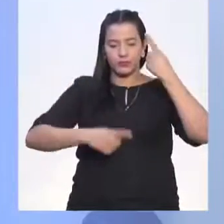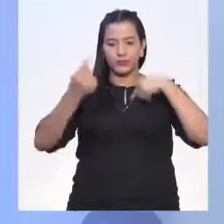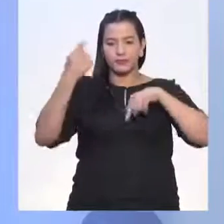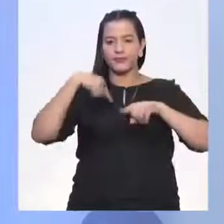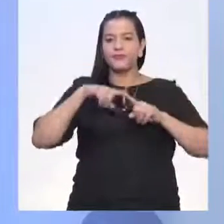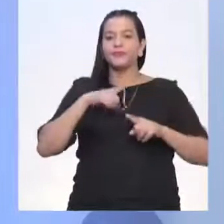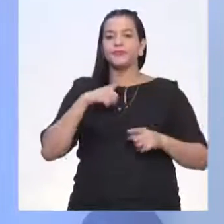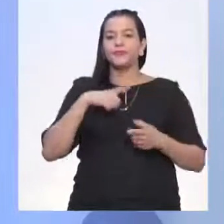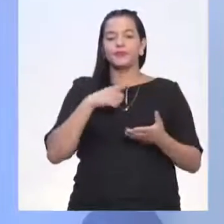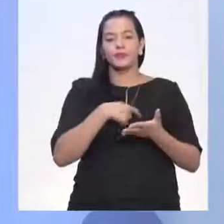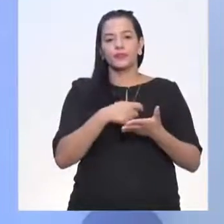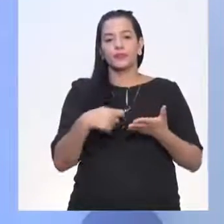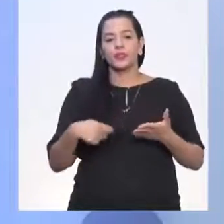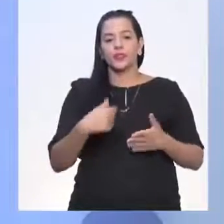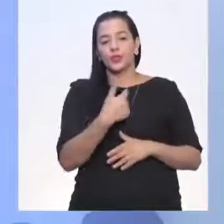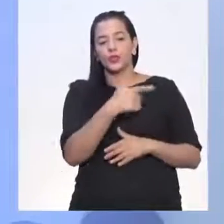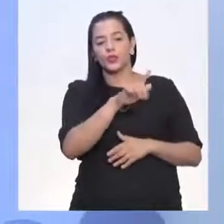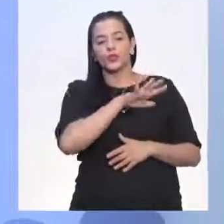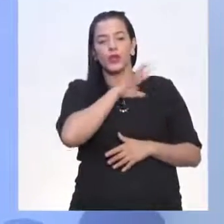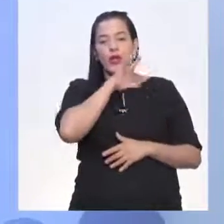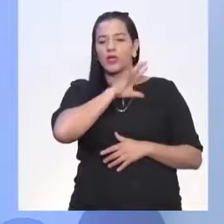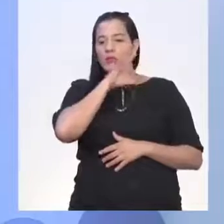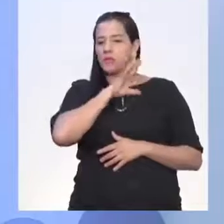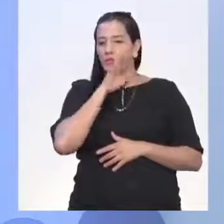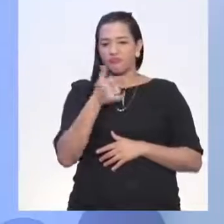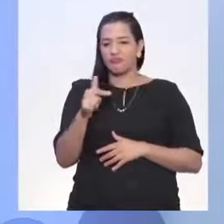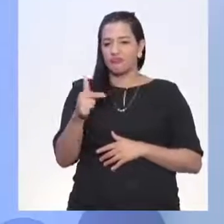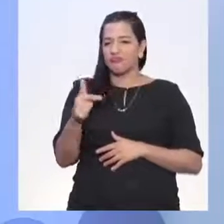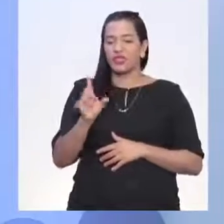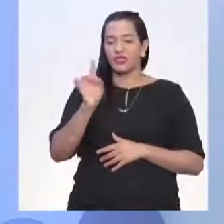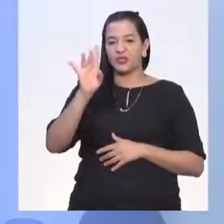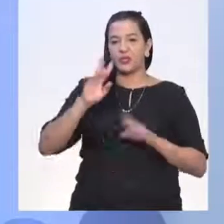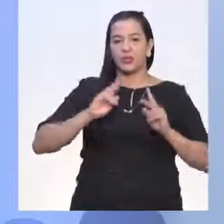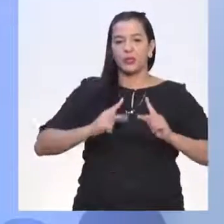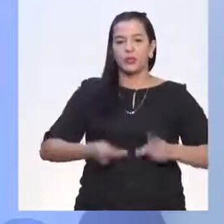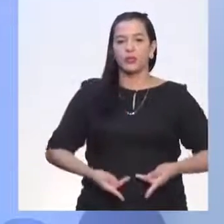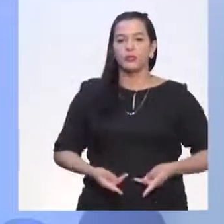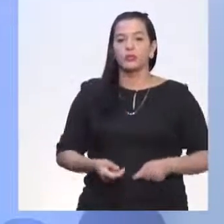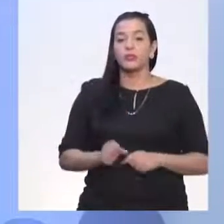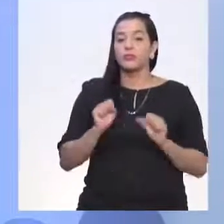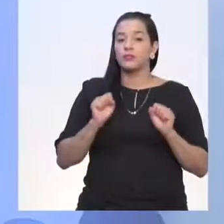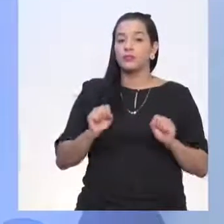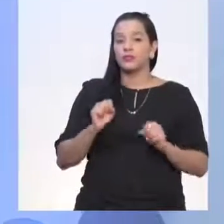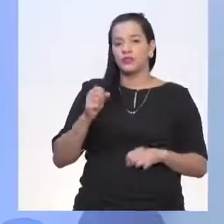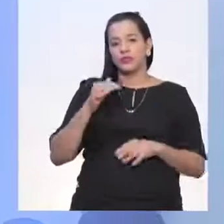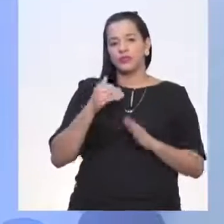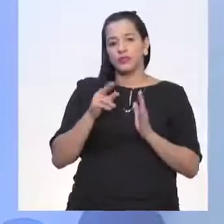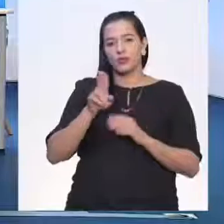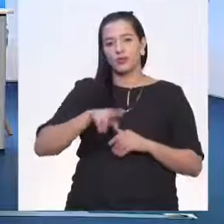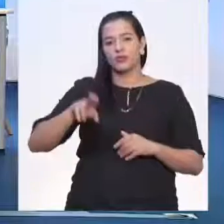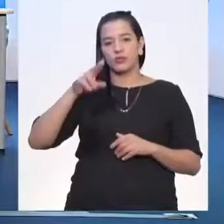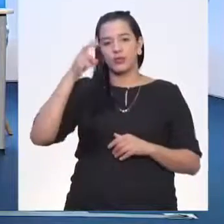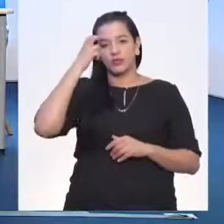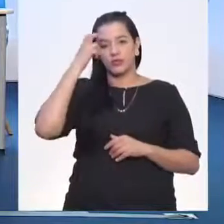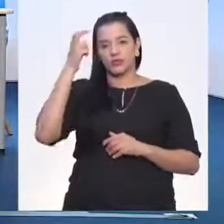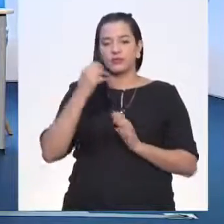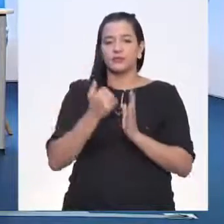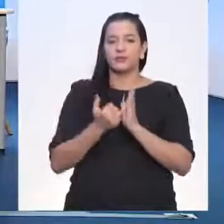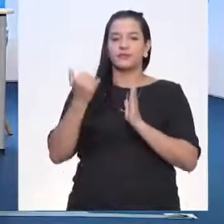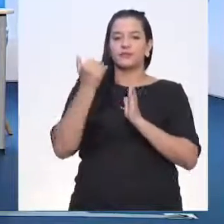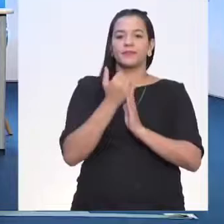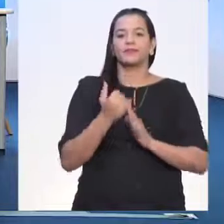múltiplas que nenhum animal vai conseguir desenvolver. Só o homem fez. O homem podia usar a inteligência um pouquinho mais, né, Edson? O homem é